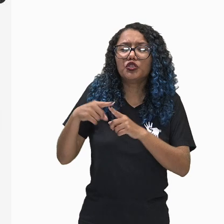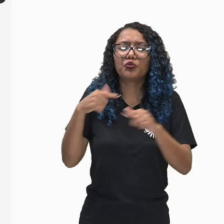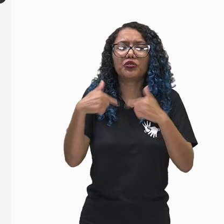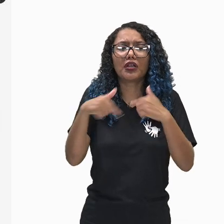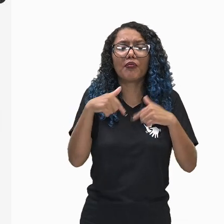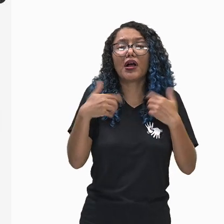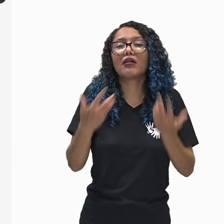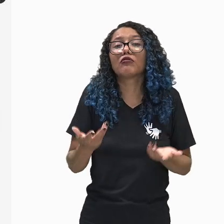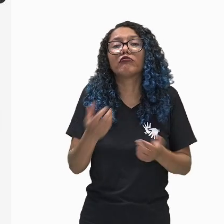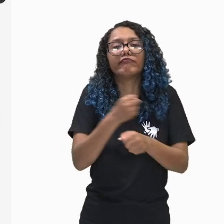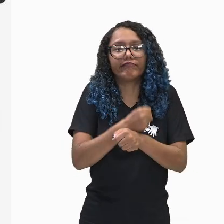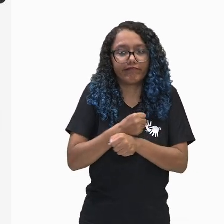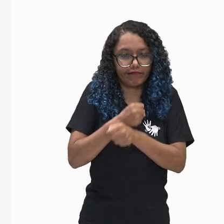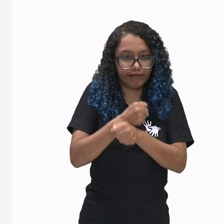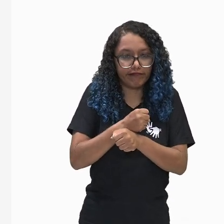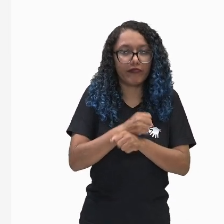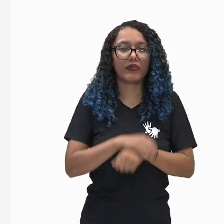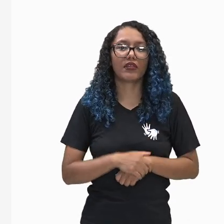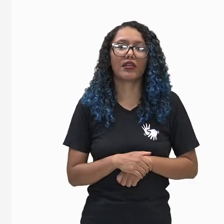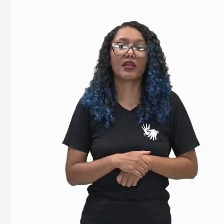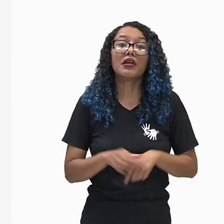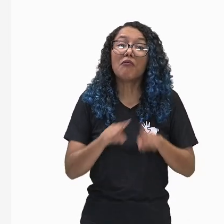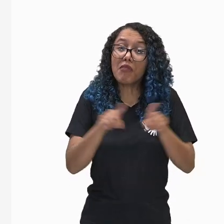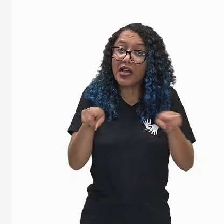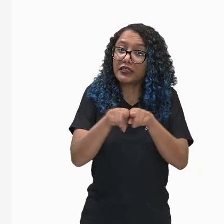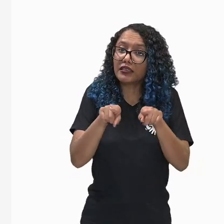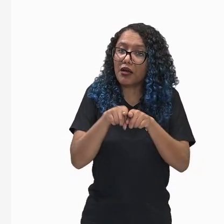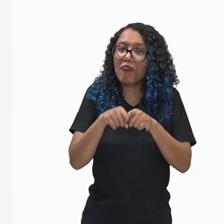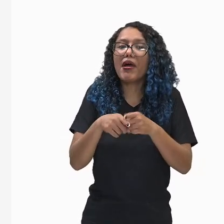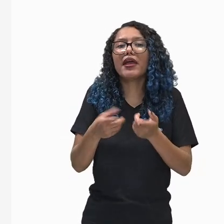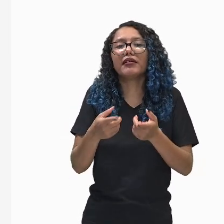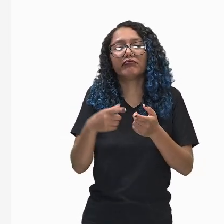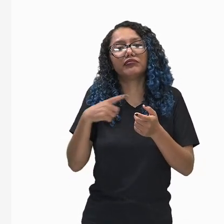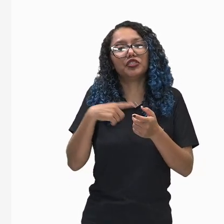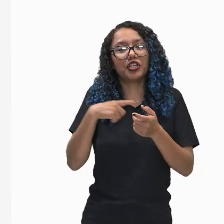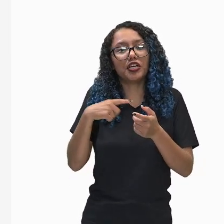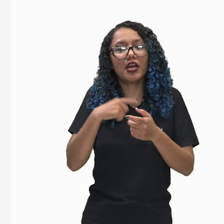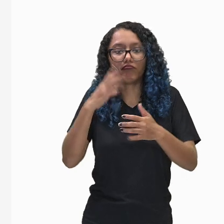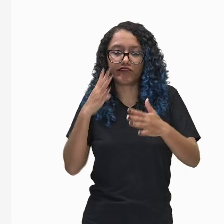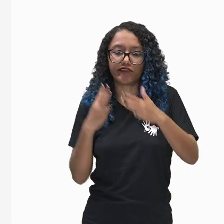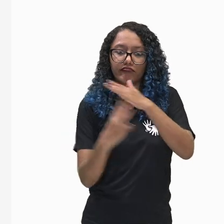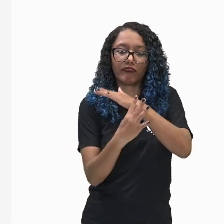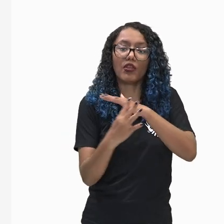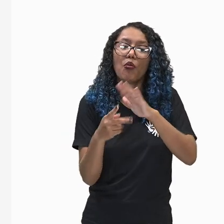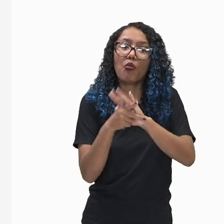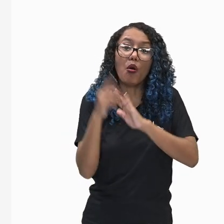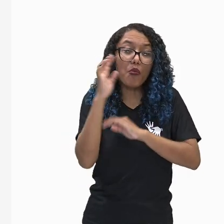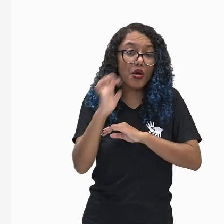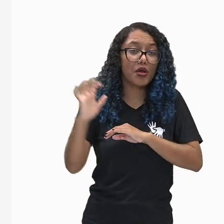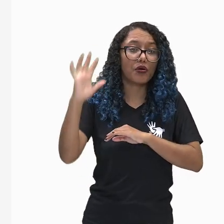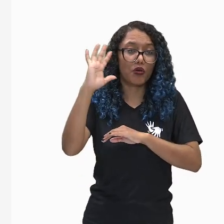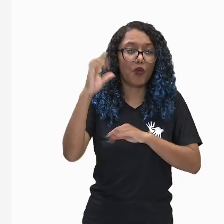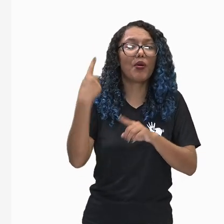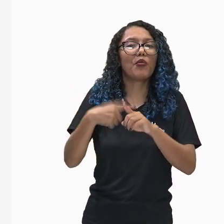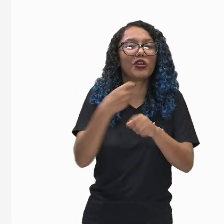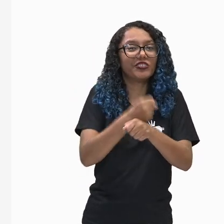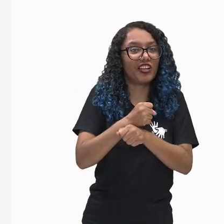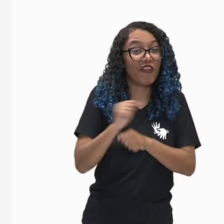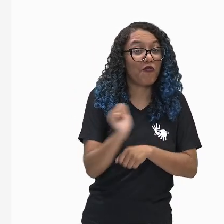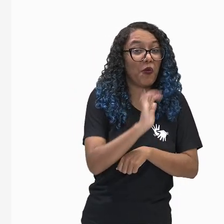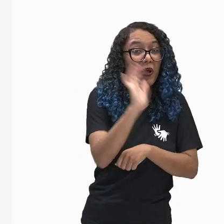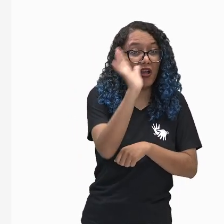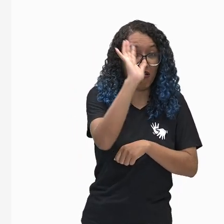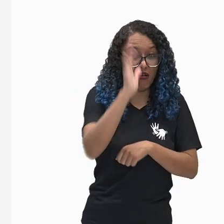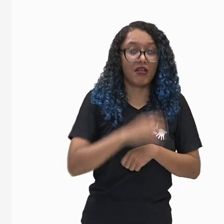Porém, absorvendo a mão de obra imigrante europeia, devido à alta dos preços dos escravizados, gerada